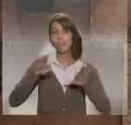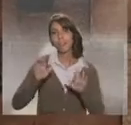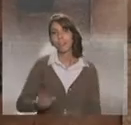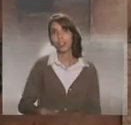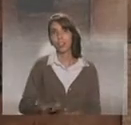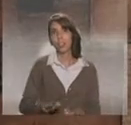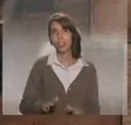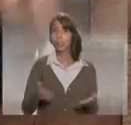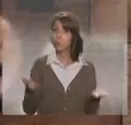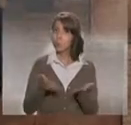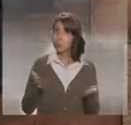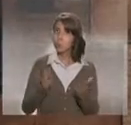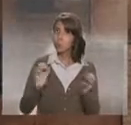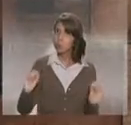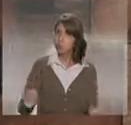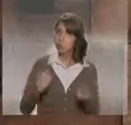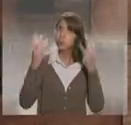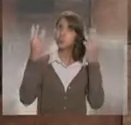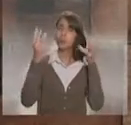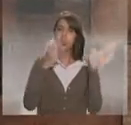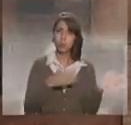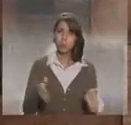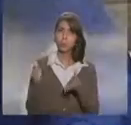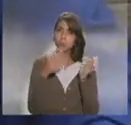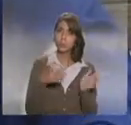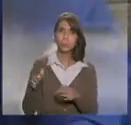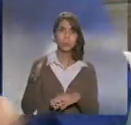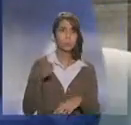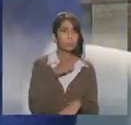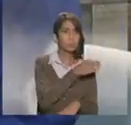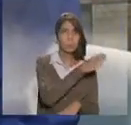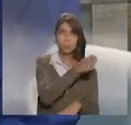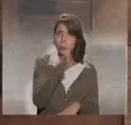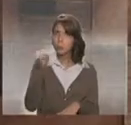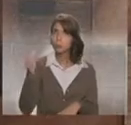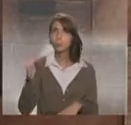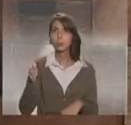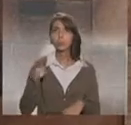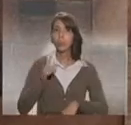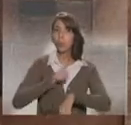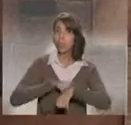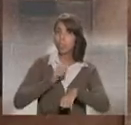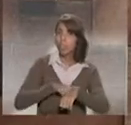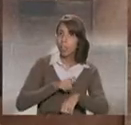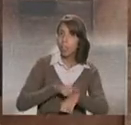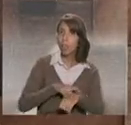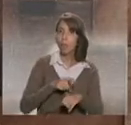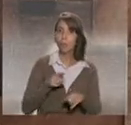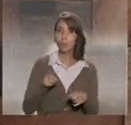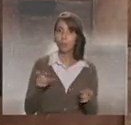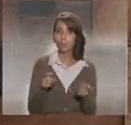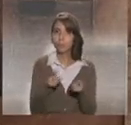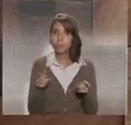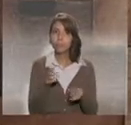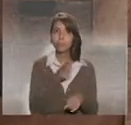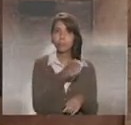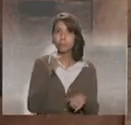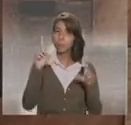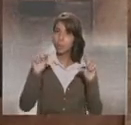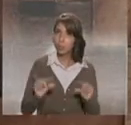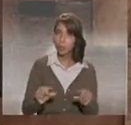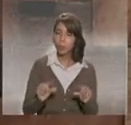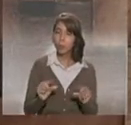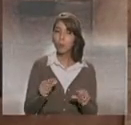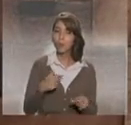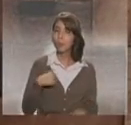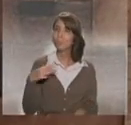principalmente o show ele roda ele roda e é um tempo também amanhã o tempo de temporada é maior exatamente um confesso